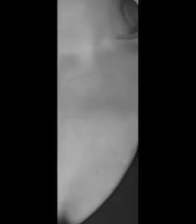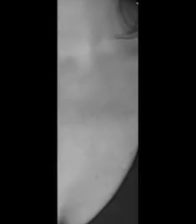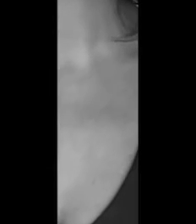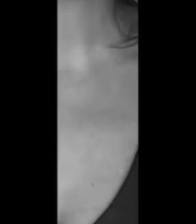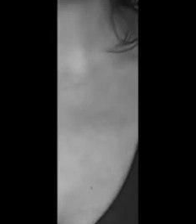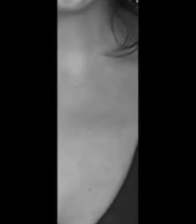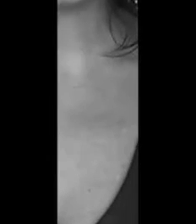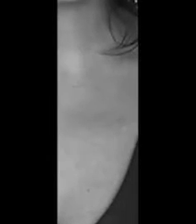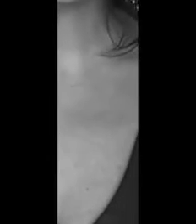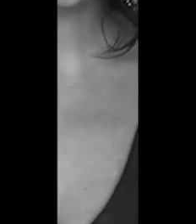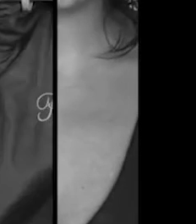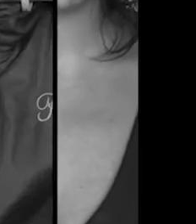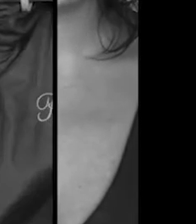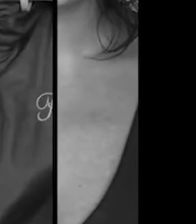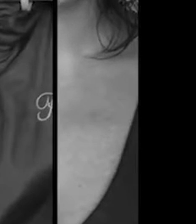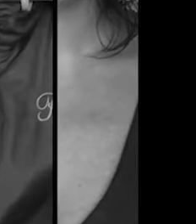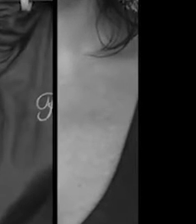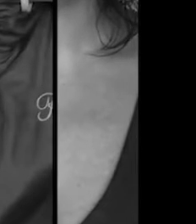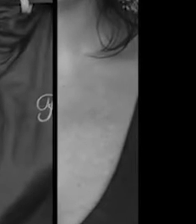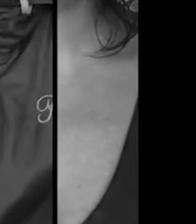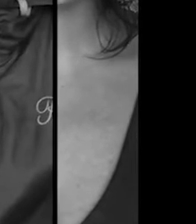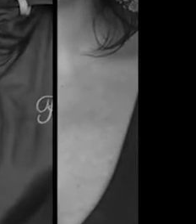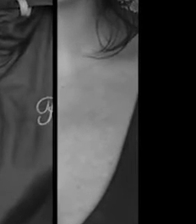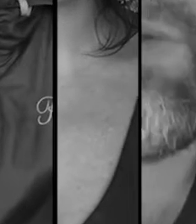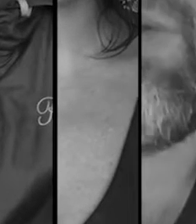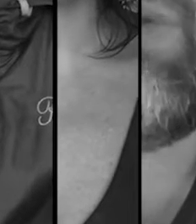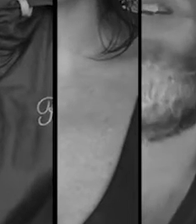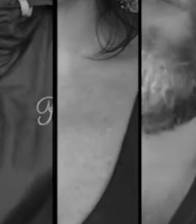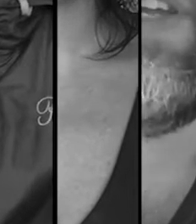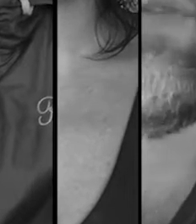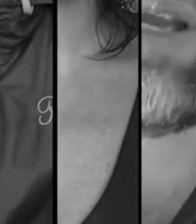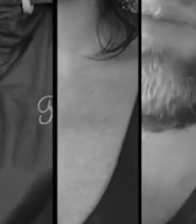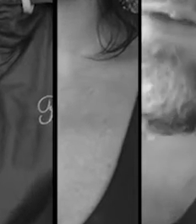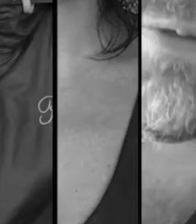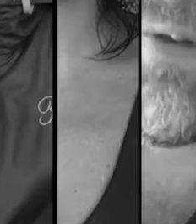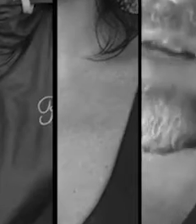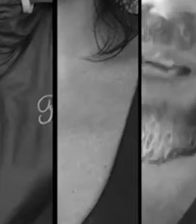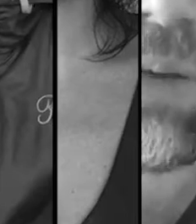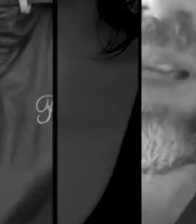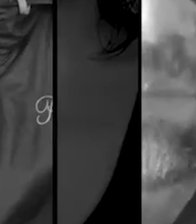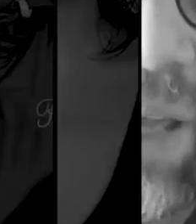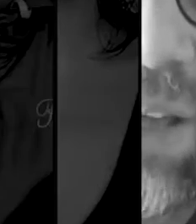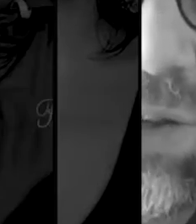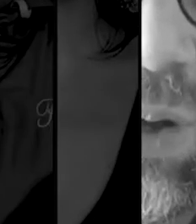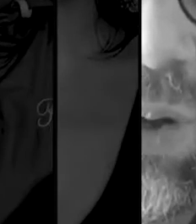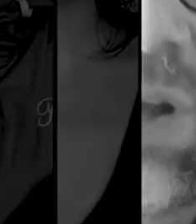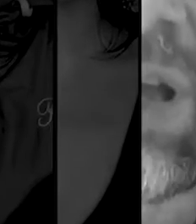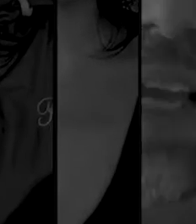Meu nome é Ranieri Gonzalez. Oi. Eu sou a Marcela Prata.